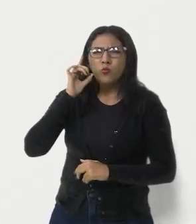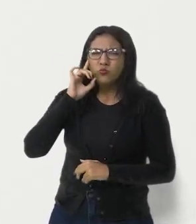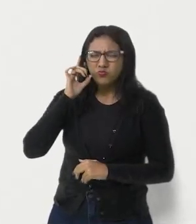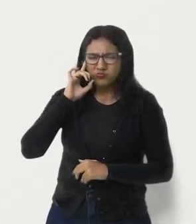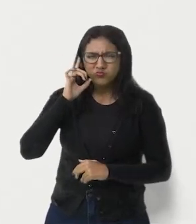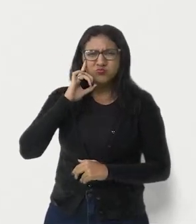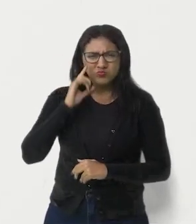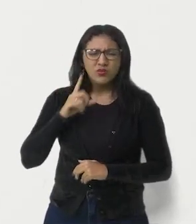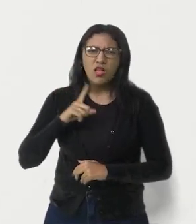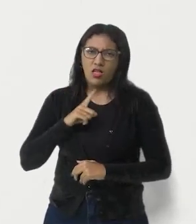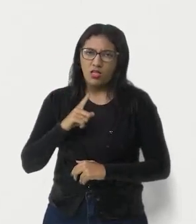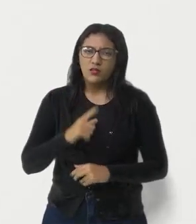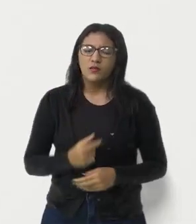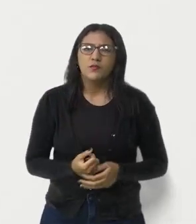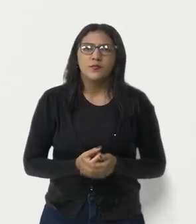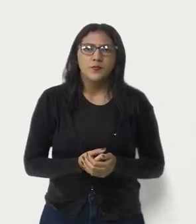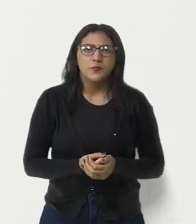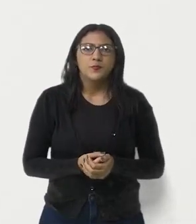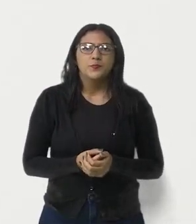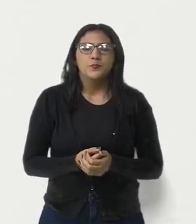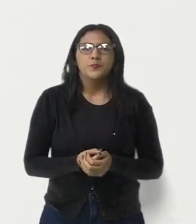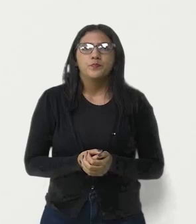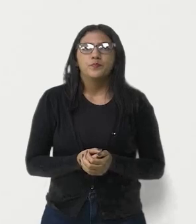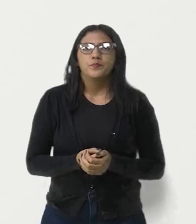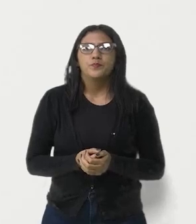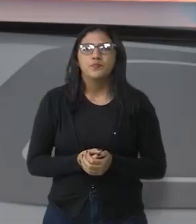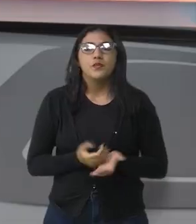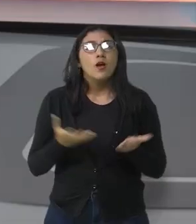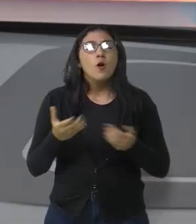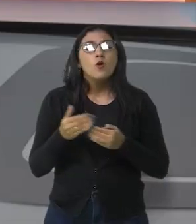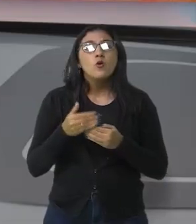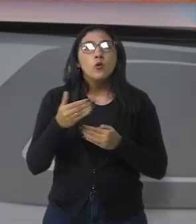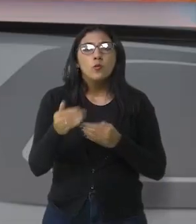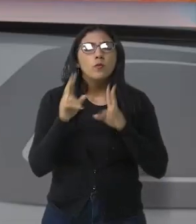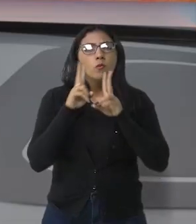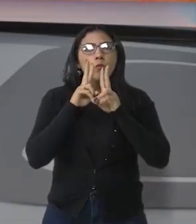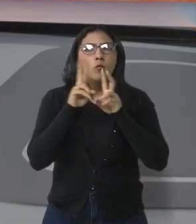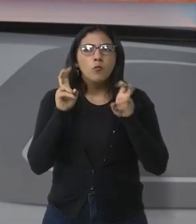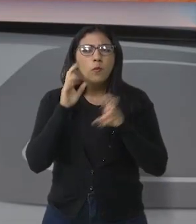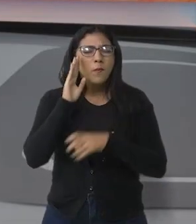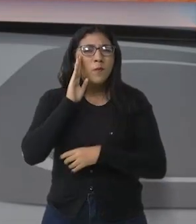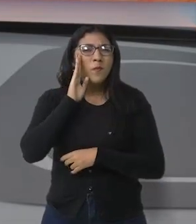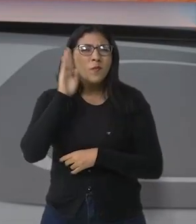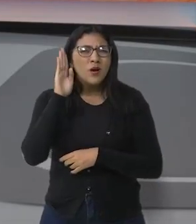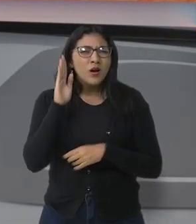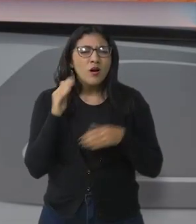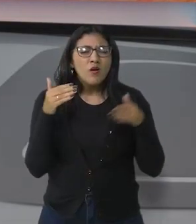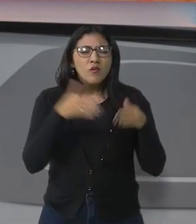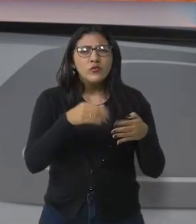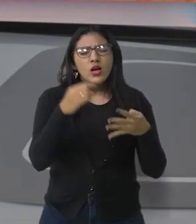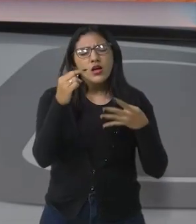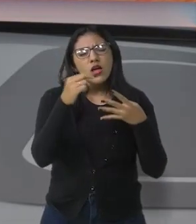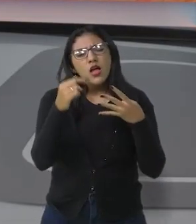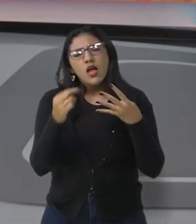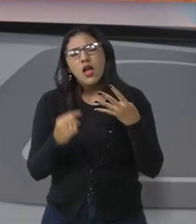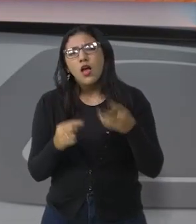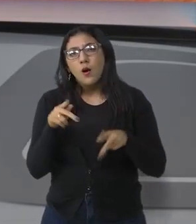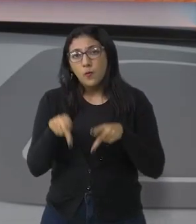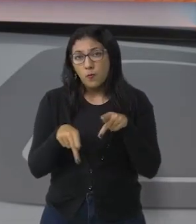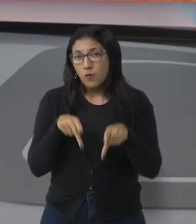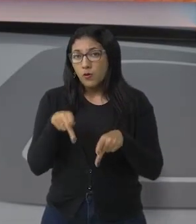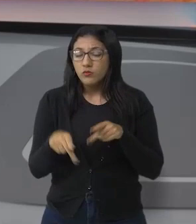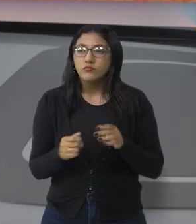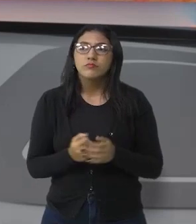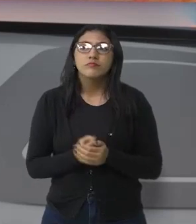dessa população. E aí a gente começa então agora a falar mais diretamente de cada um desses povos. Então a gente